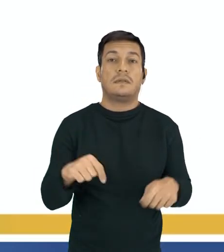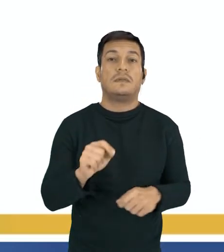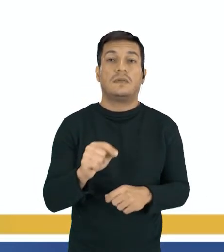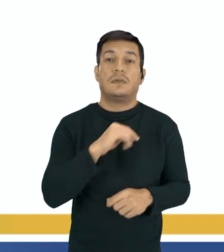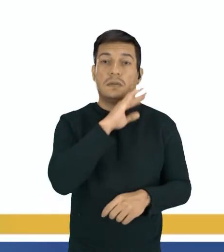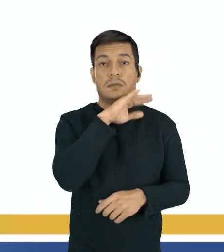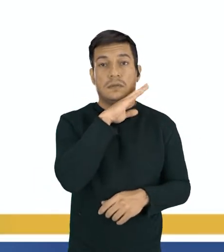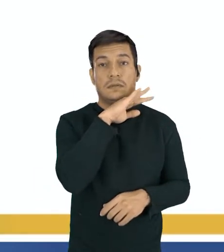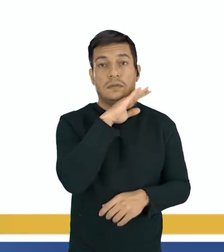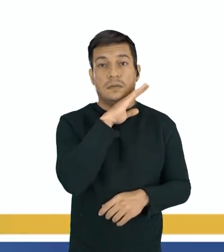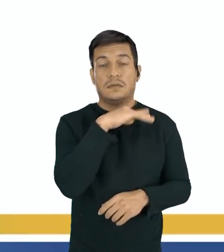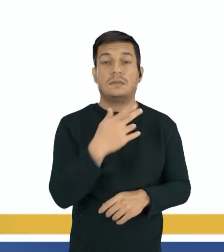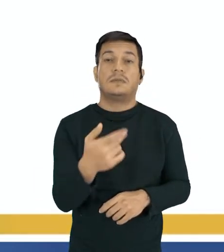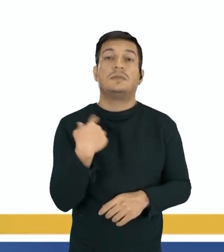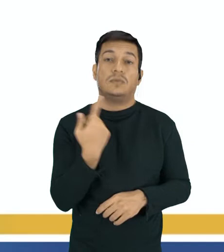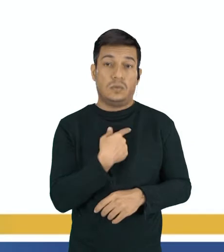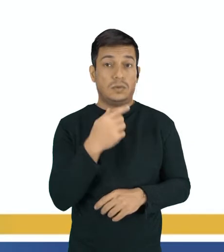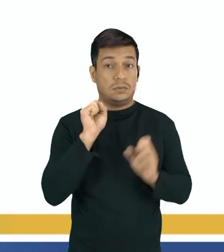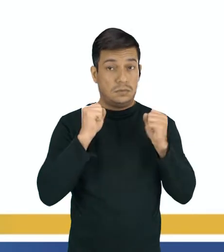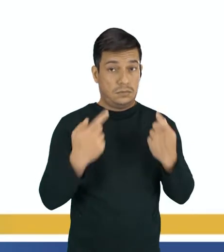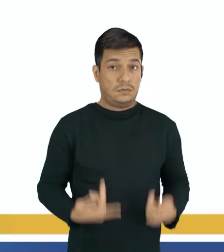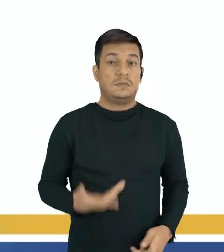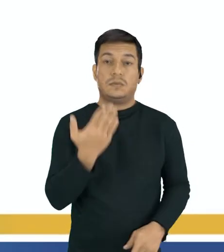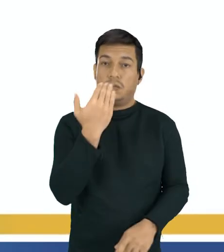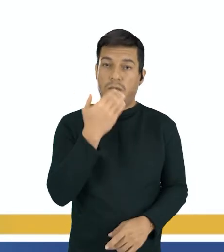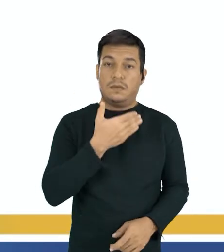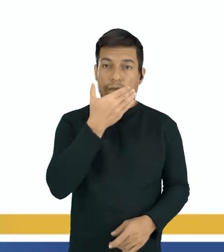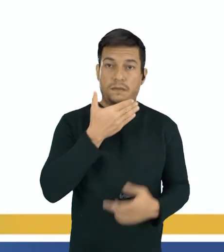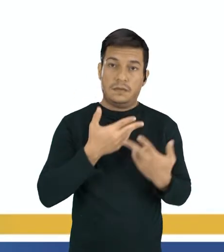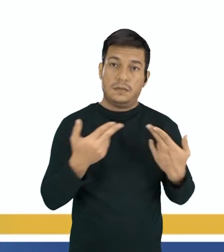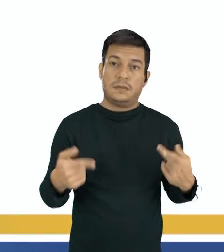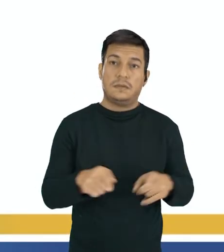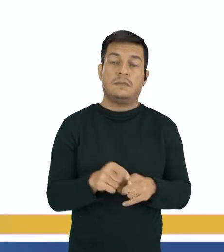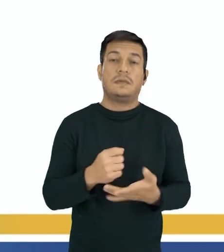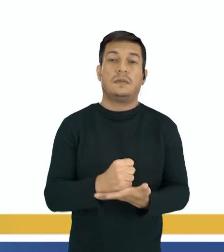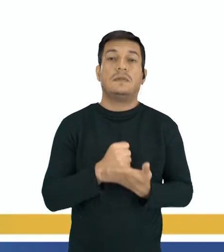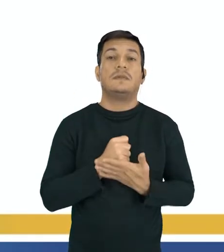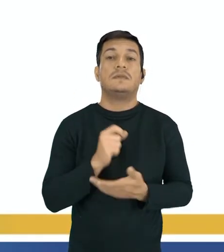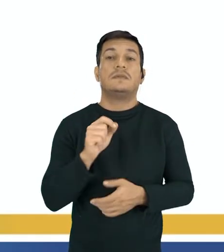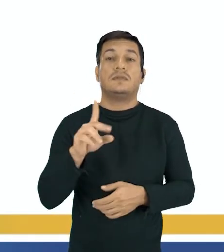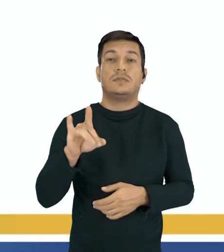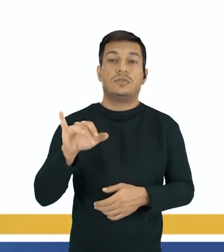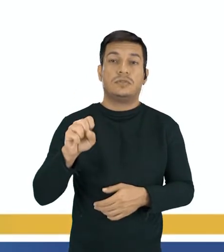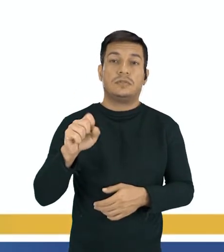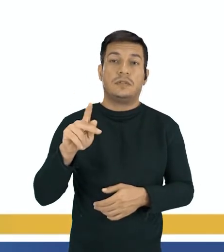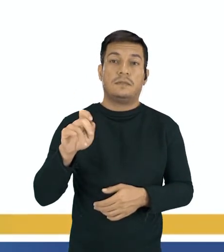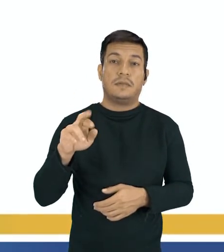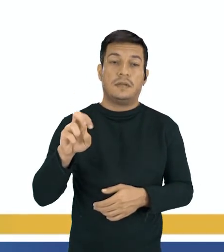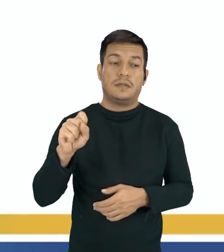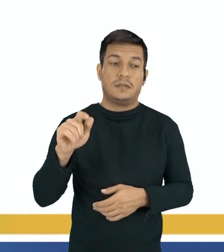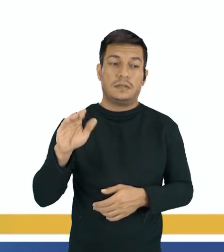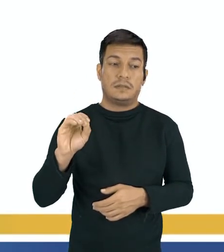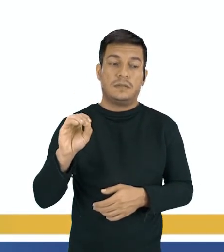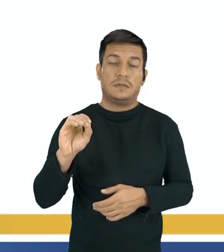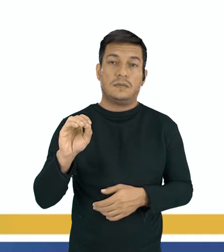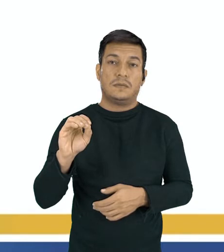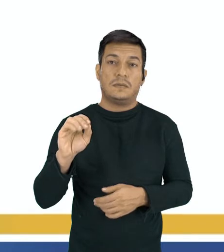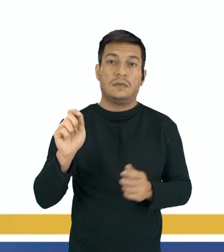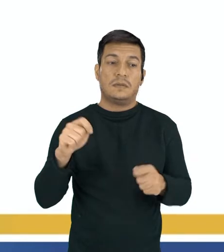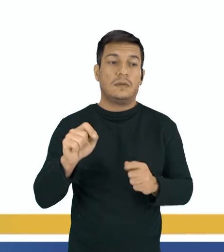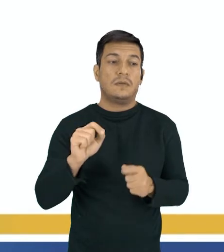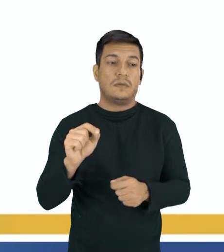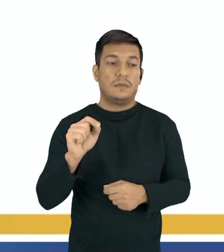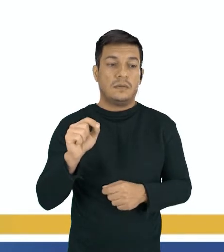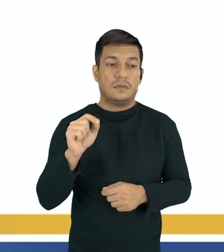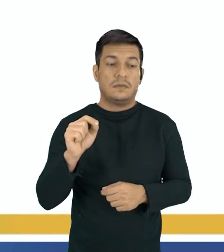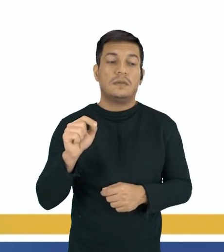que os animais, inclusive nós, nos alimentamos de frutos, isso ajuda na dispersão, com que essas sementes elas sejam levadas